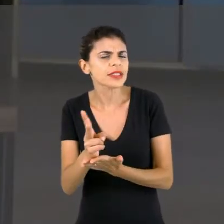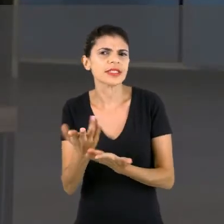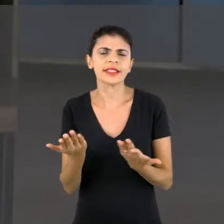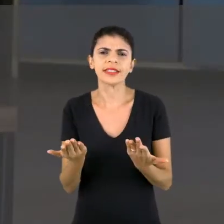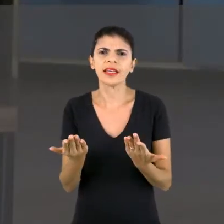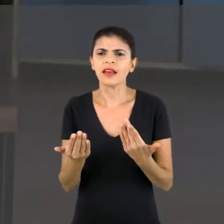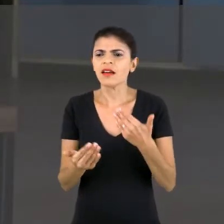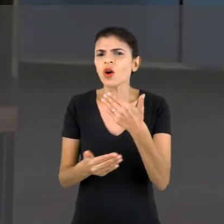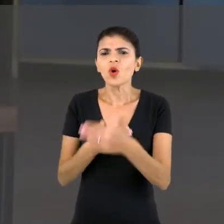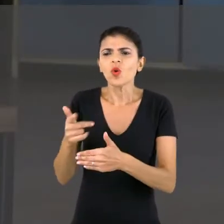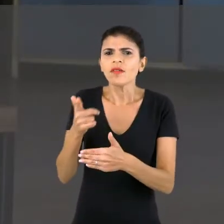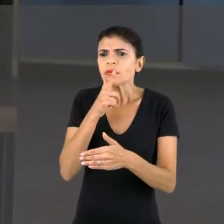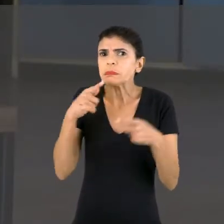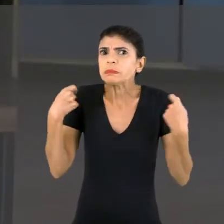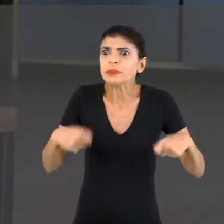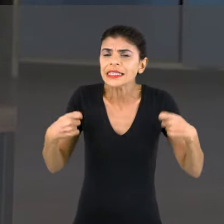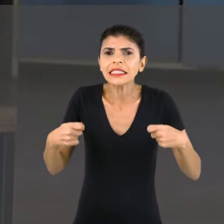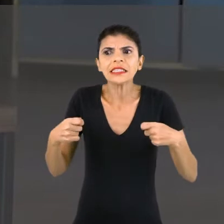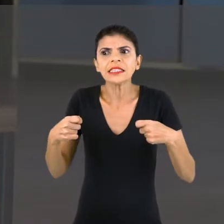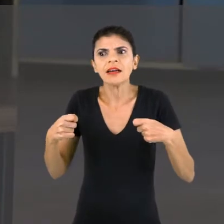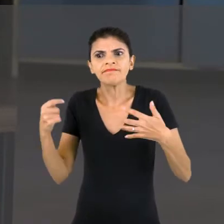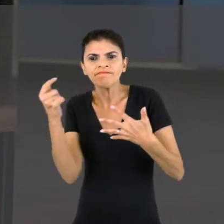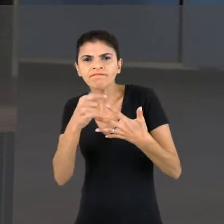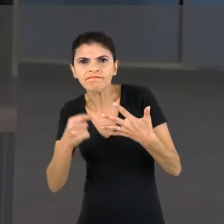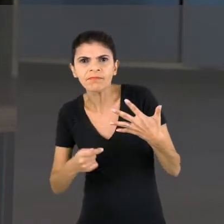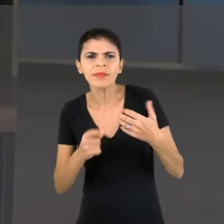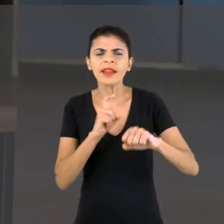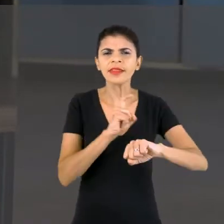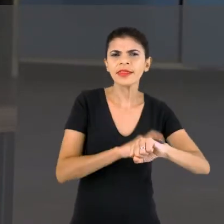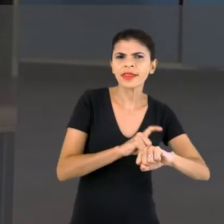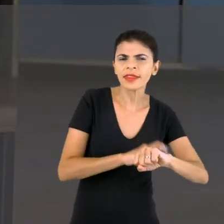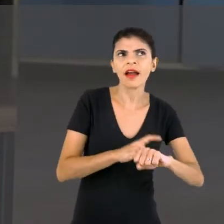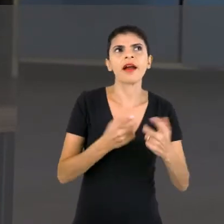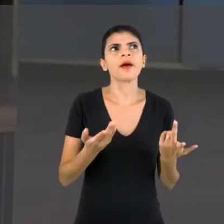continuar nesse trabalho, o que ele vai demandar da companhia,